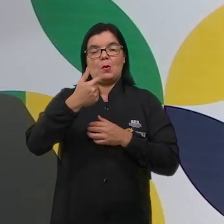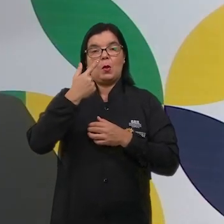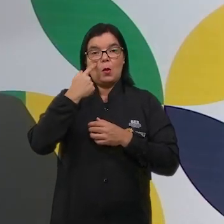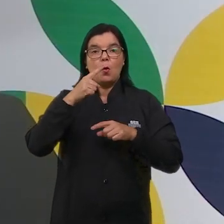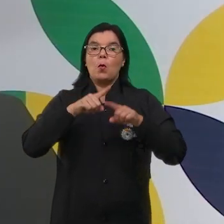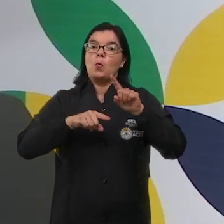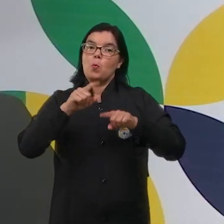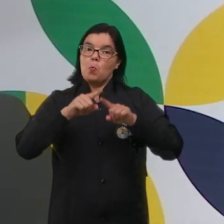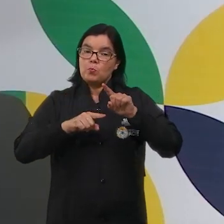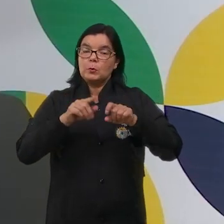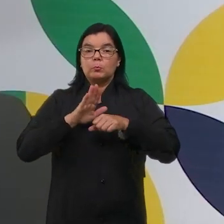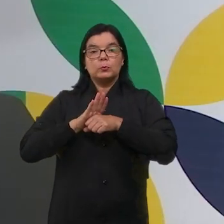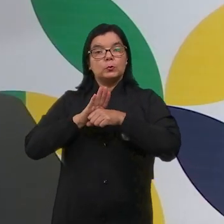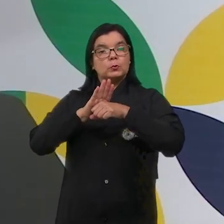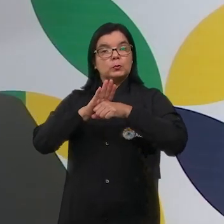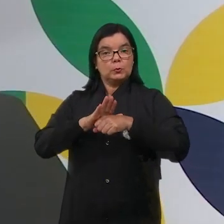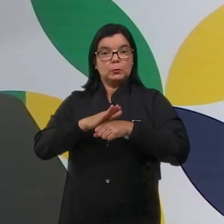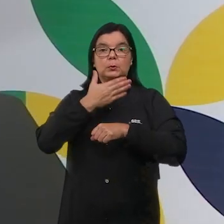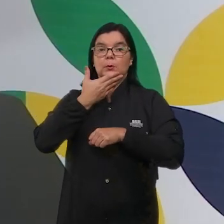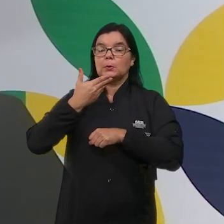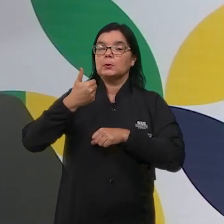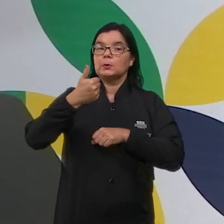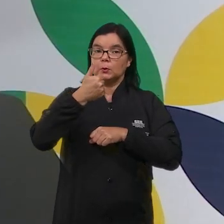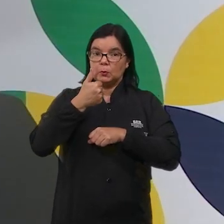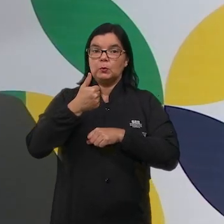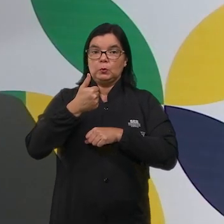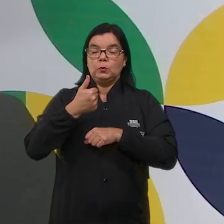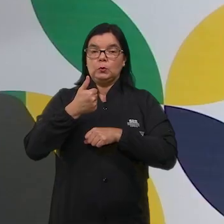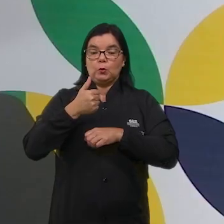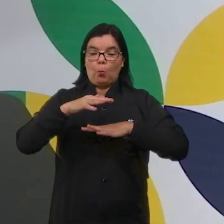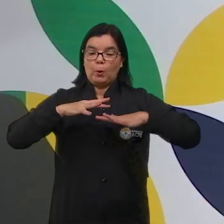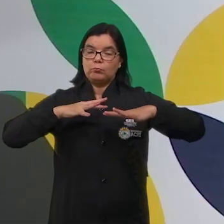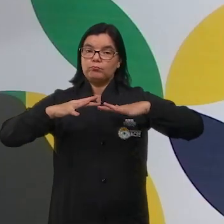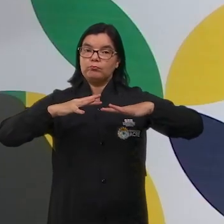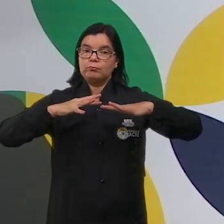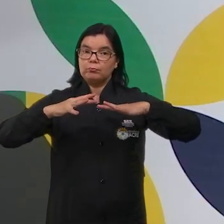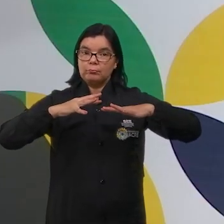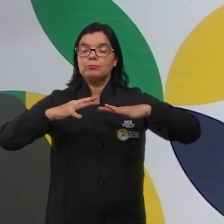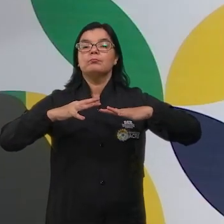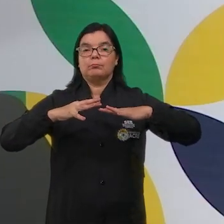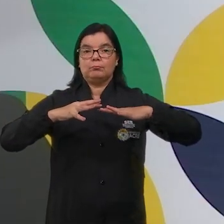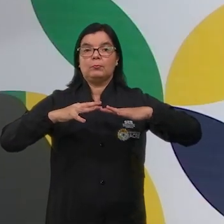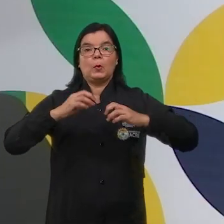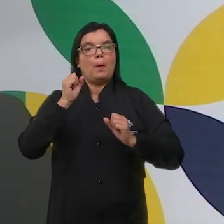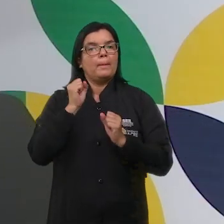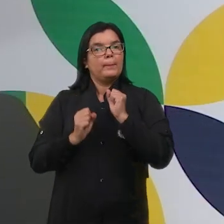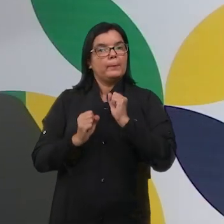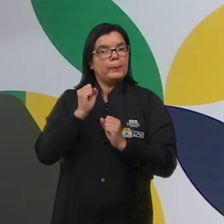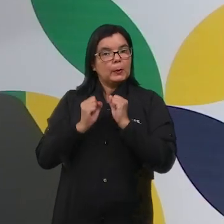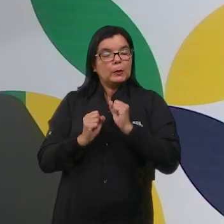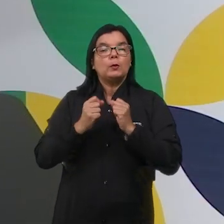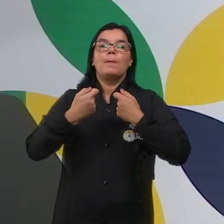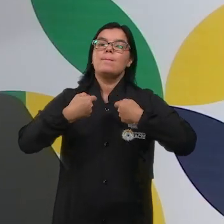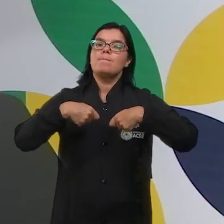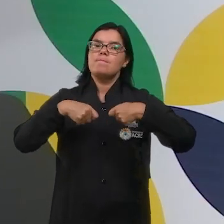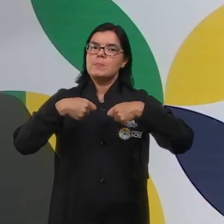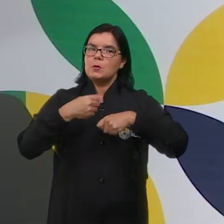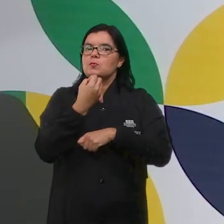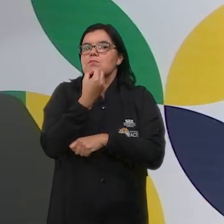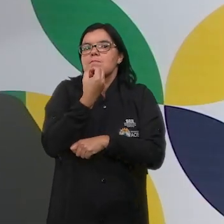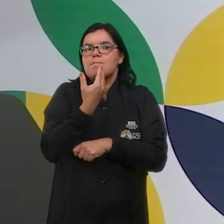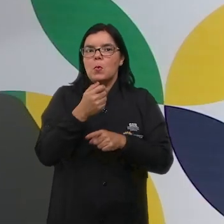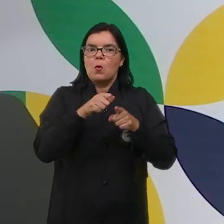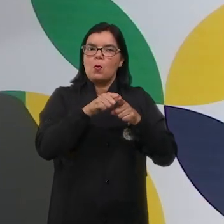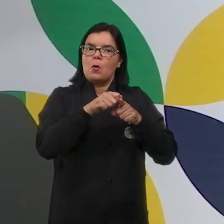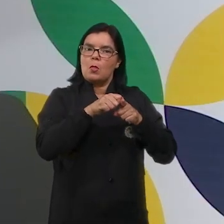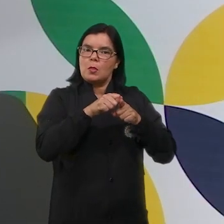mecânico é o que vai me ajudar a melhorar o meu movimento. O movimento para correr, eu preciso de um bom tênis,